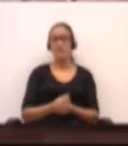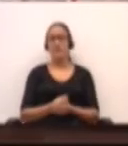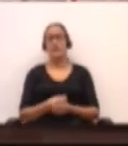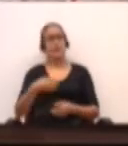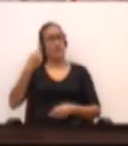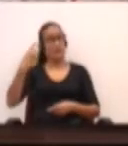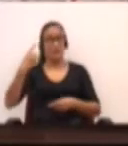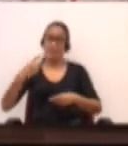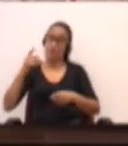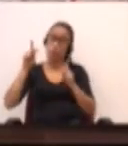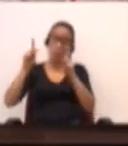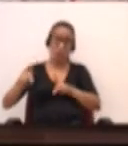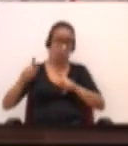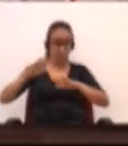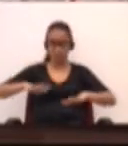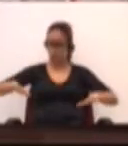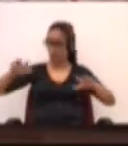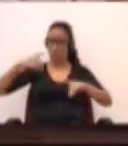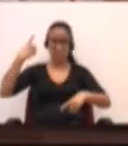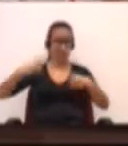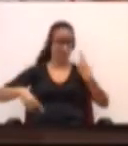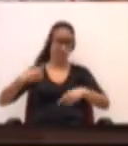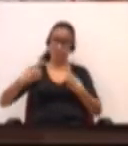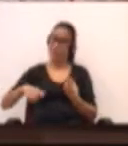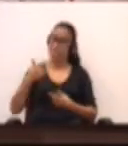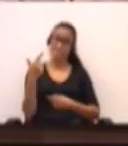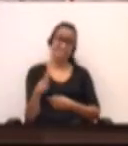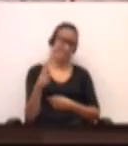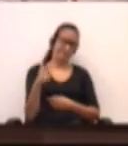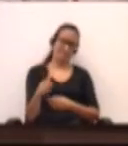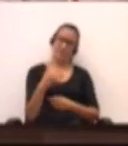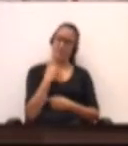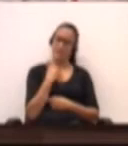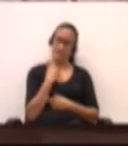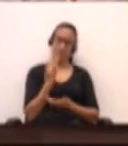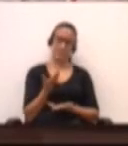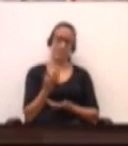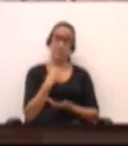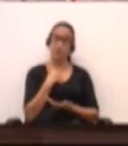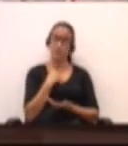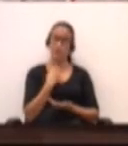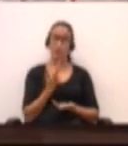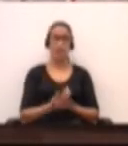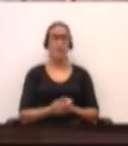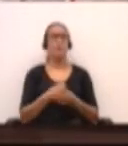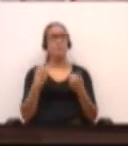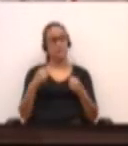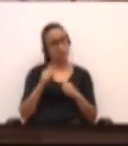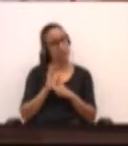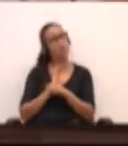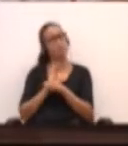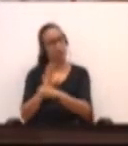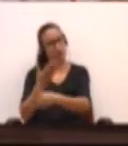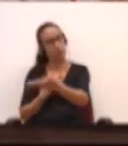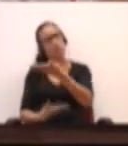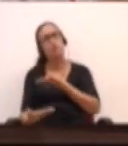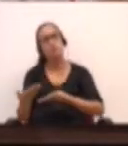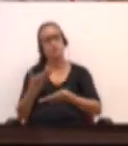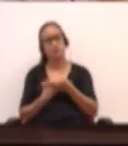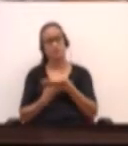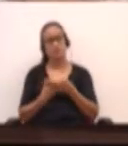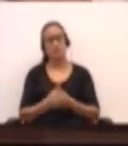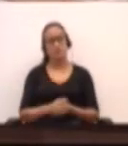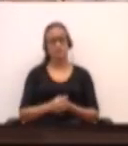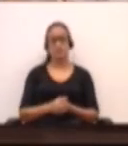população. A gente ouve muita entrevista, fala aqui, fala ali, mas nós precisamos, eu até propus já para a presidente da comissão,